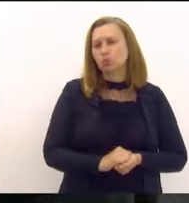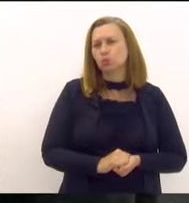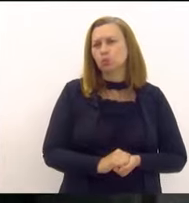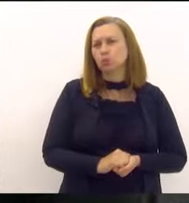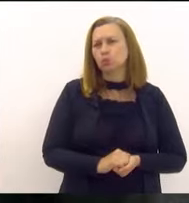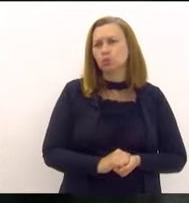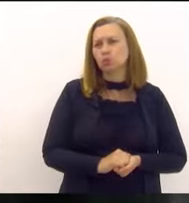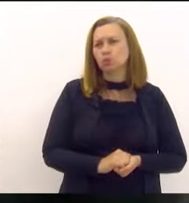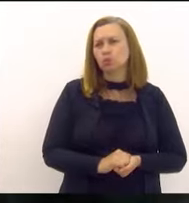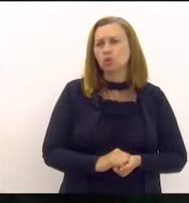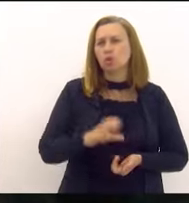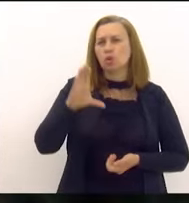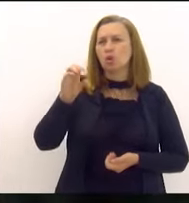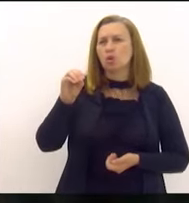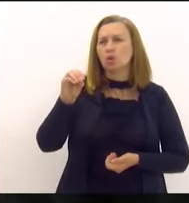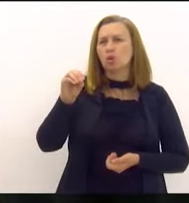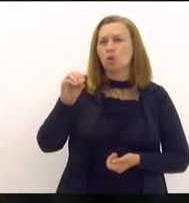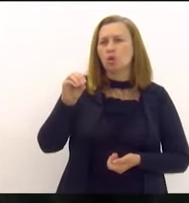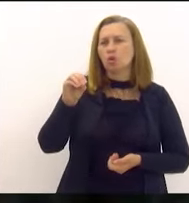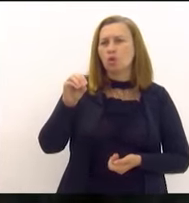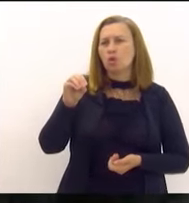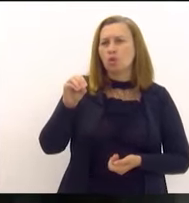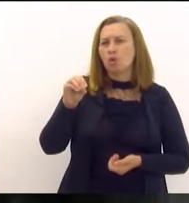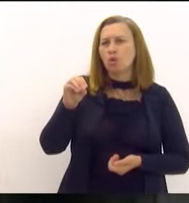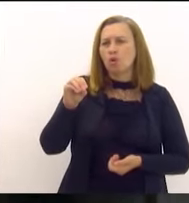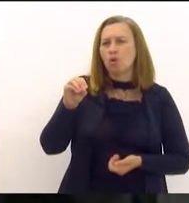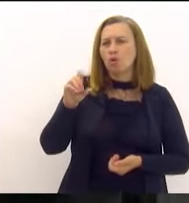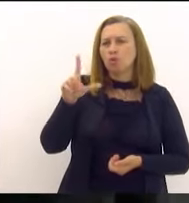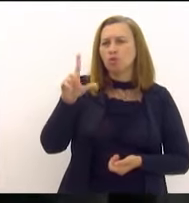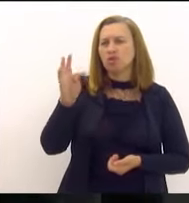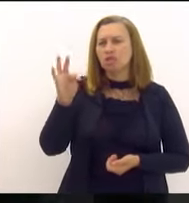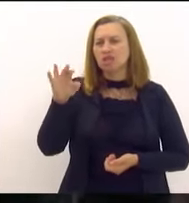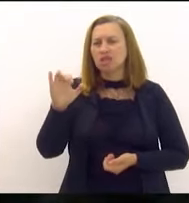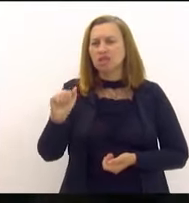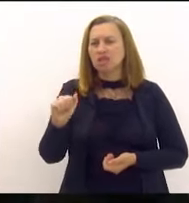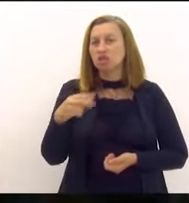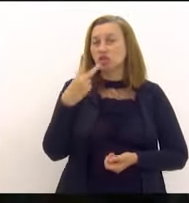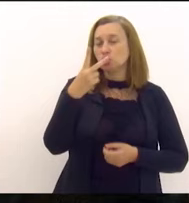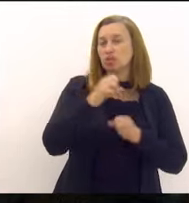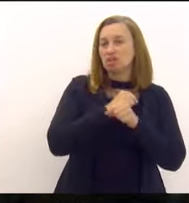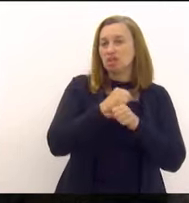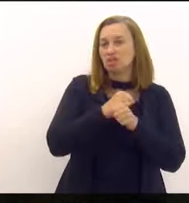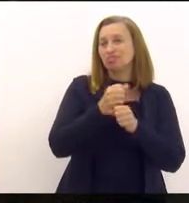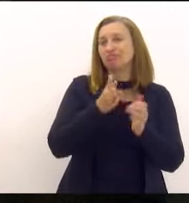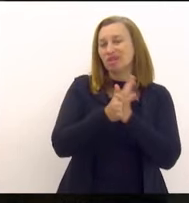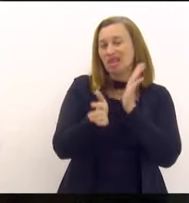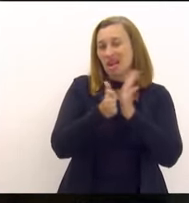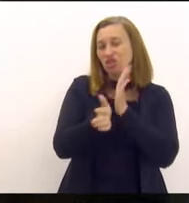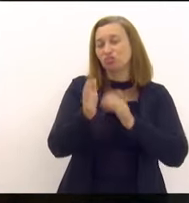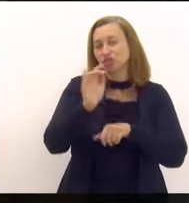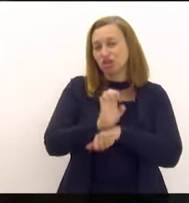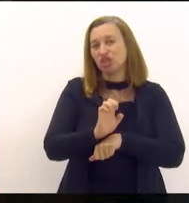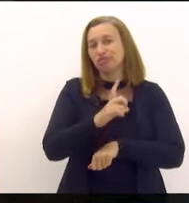a escolta de 2 anos, que tem, evidentemente, custas para o Estado.